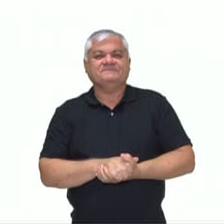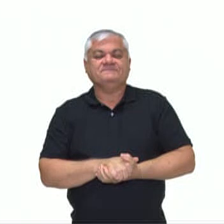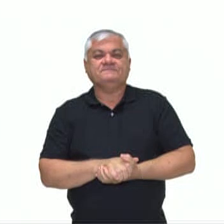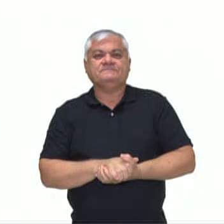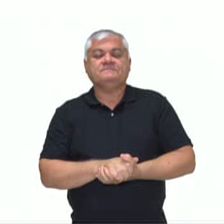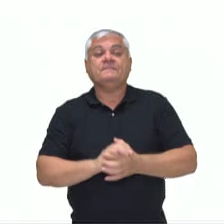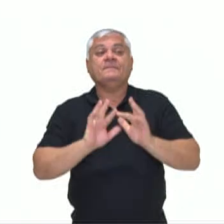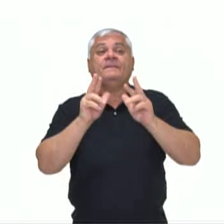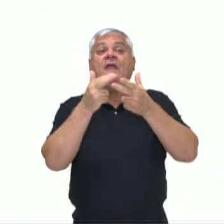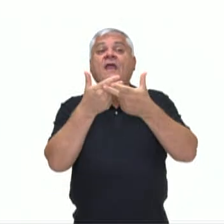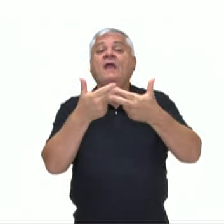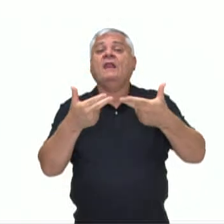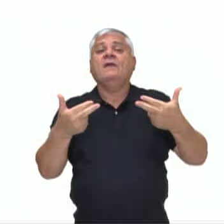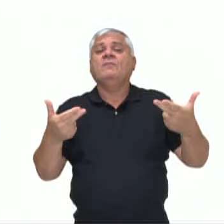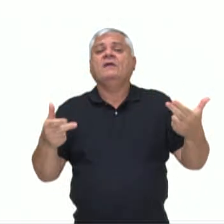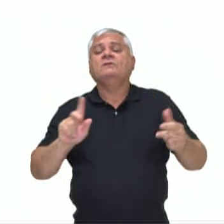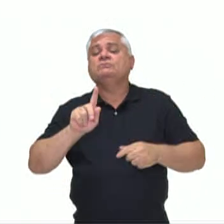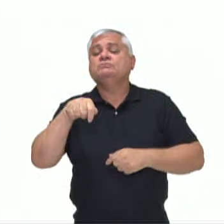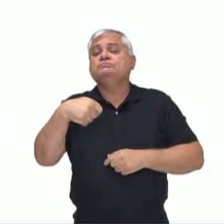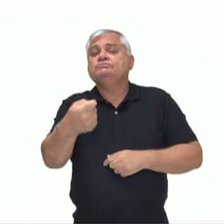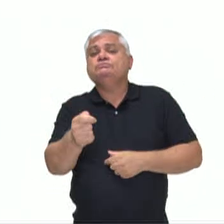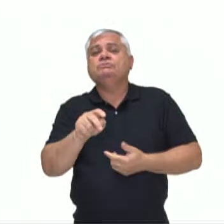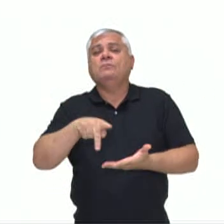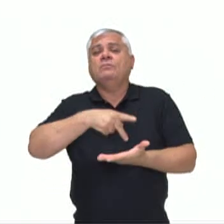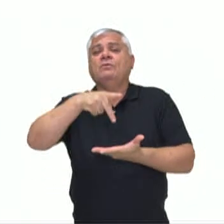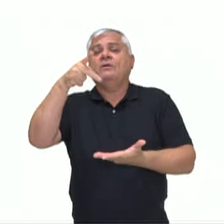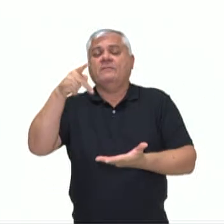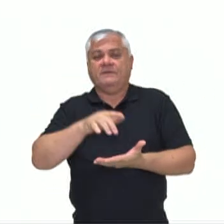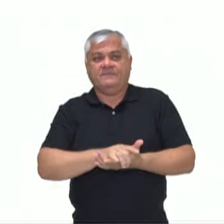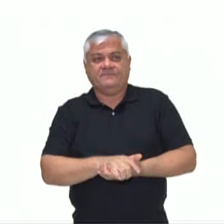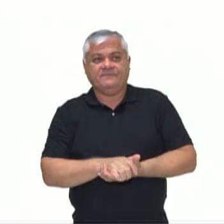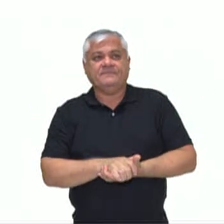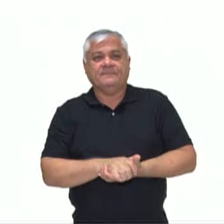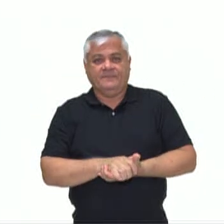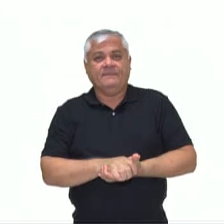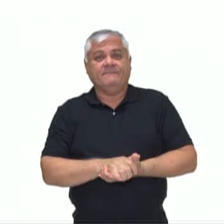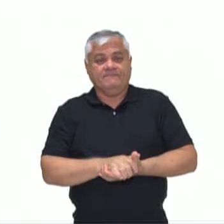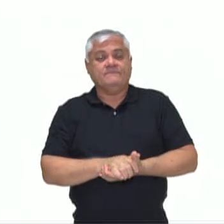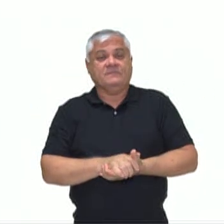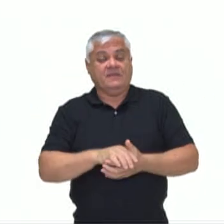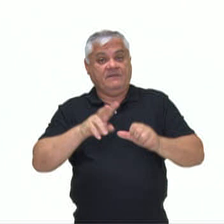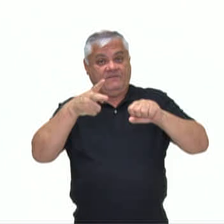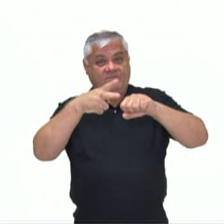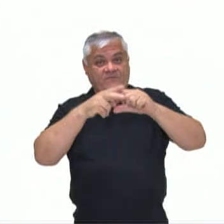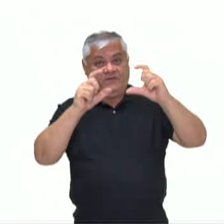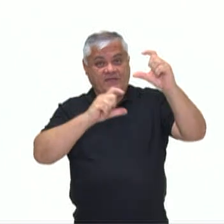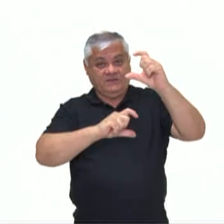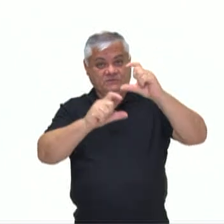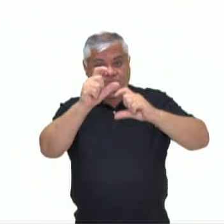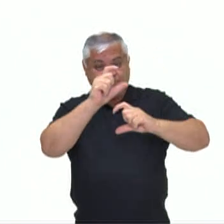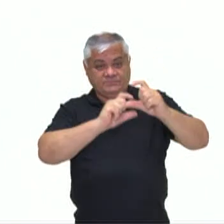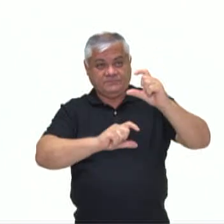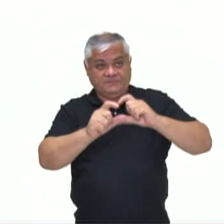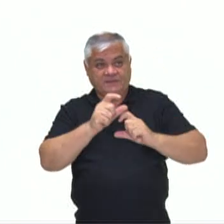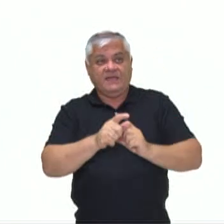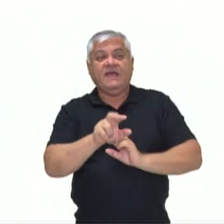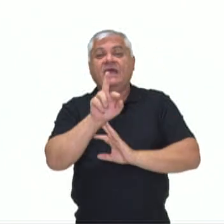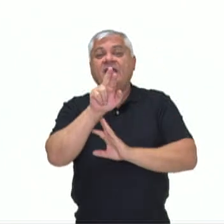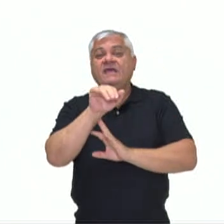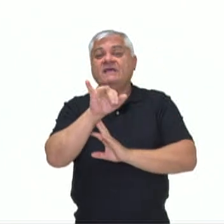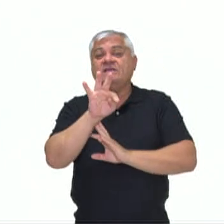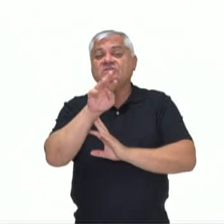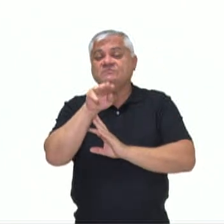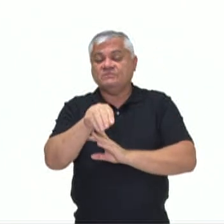Elements about a poem. Quais são os elementos de um poema? Line, o verso, linha rítmica ou conceitual